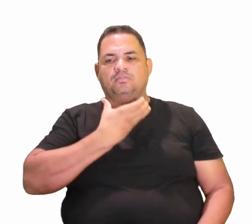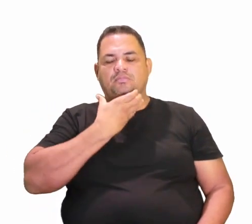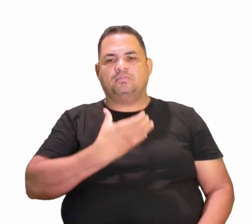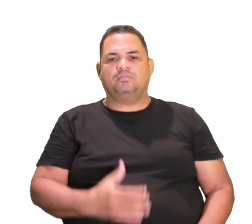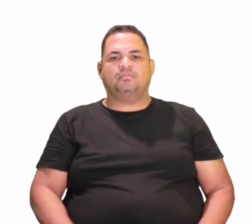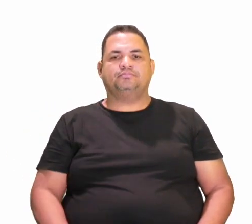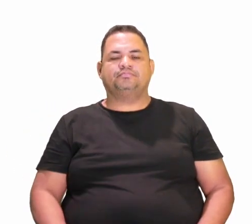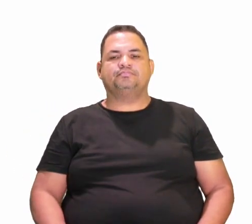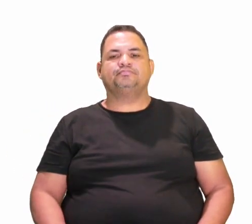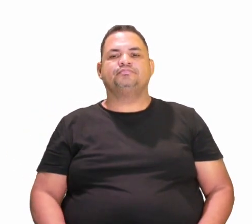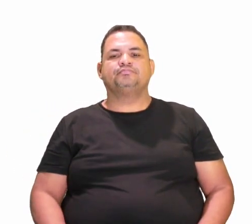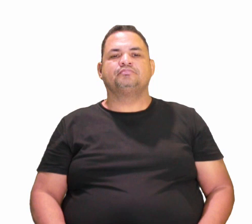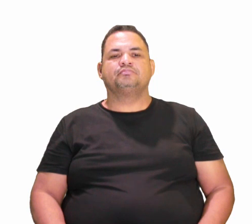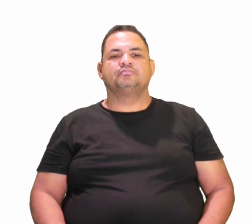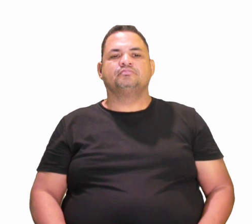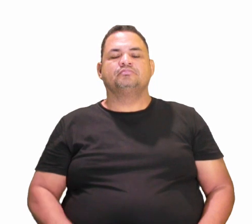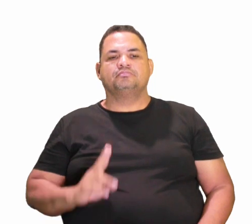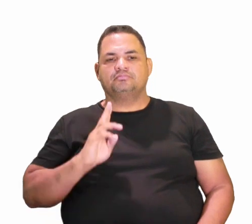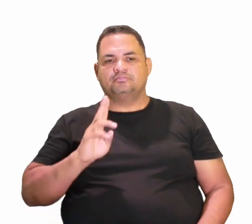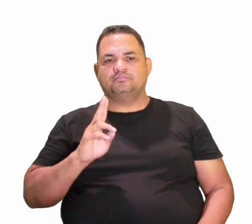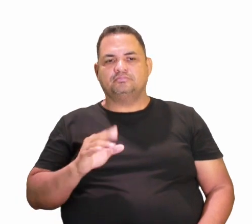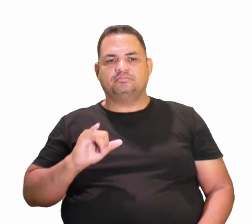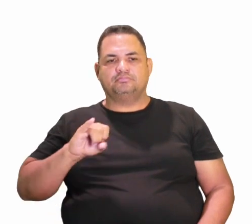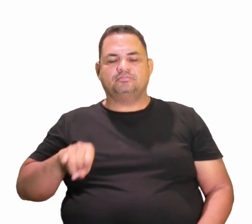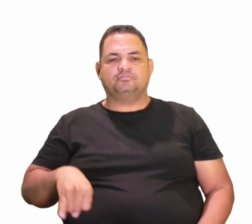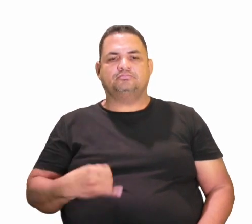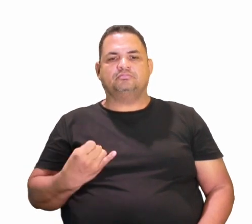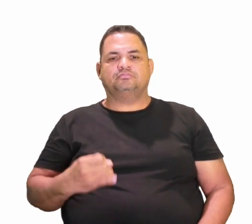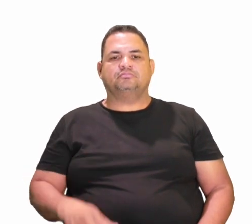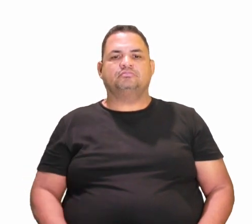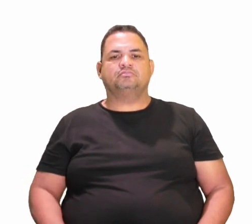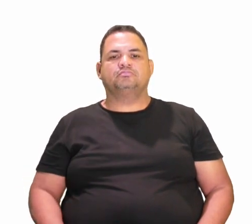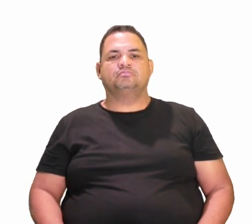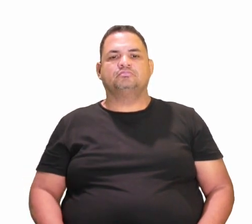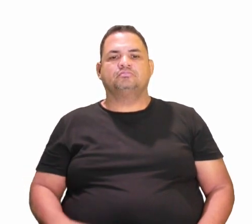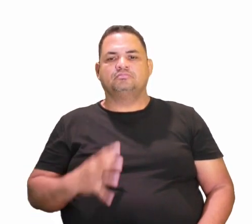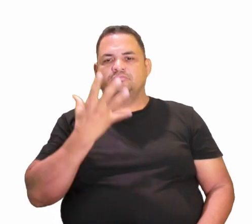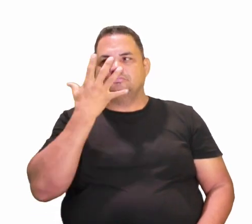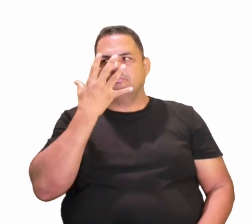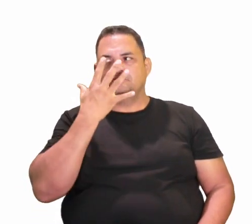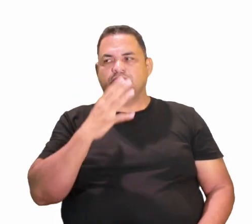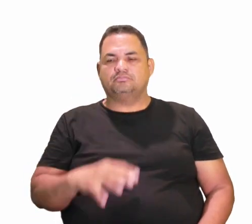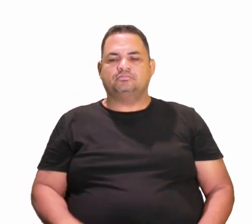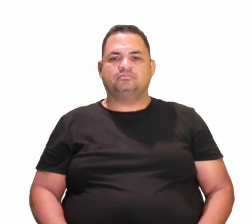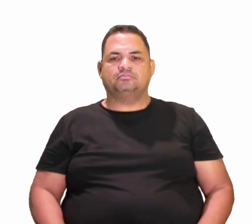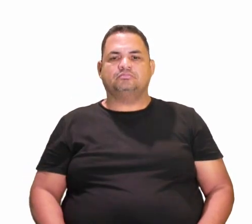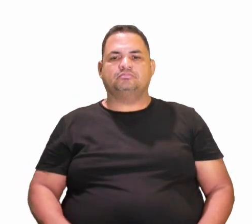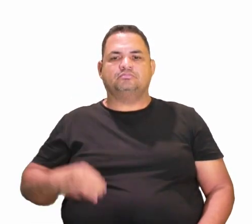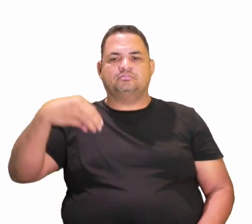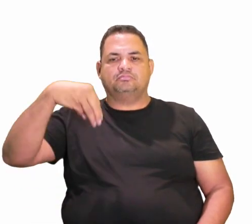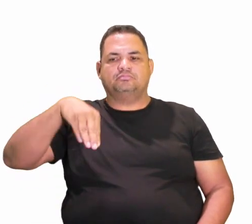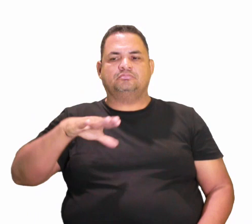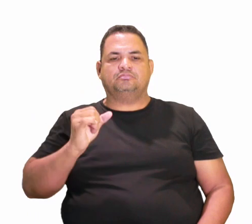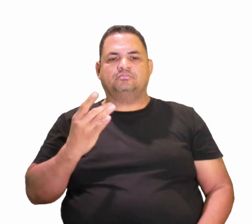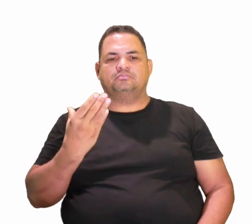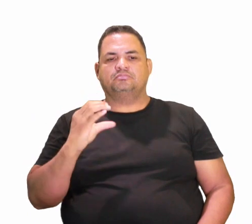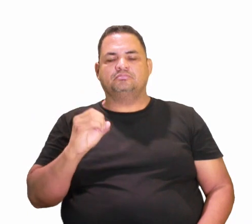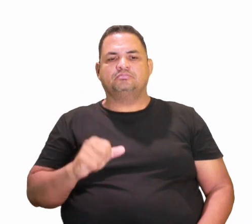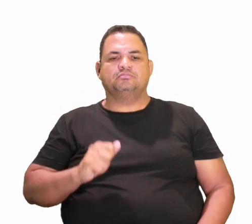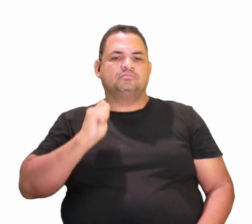December. Muito bem, vamos fazer a leitura de novo? January, February,